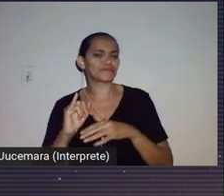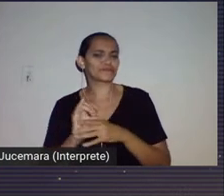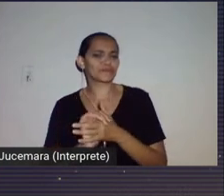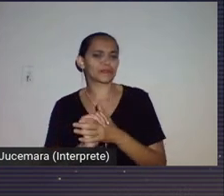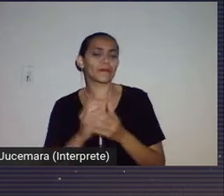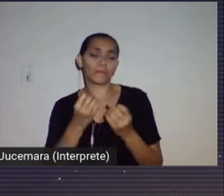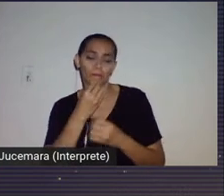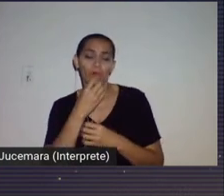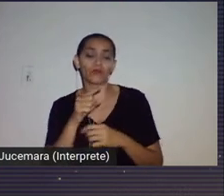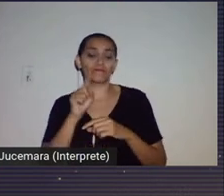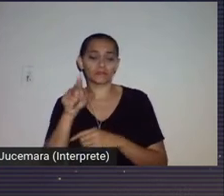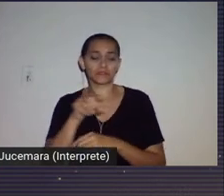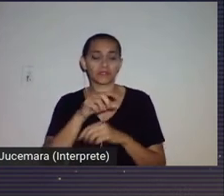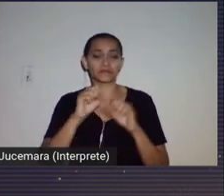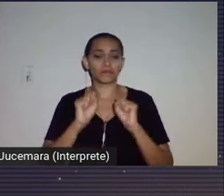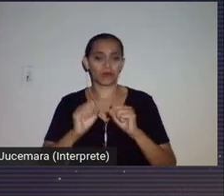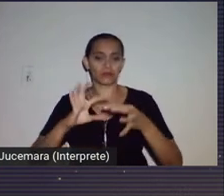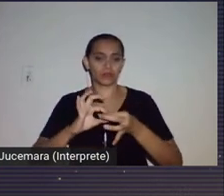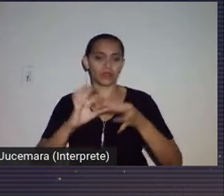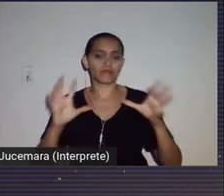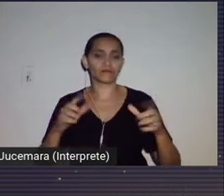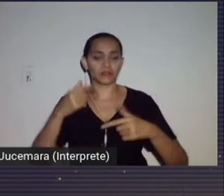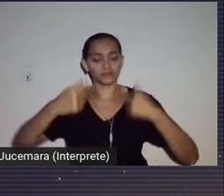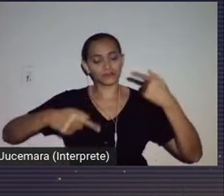que vocês quiserem e a gente discutir.